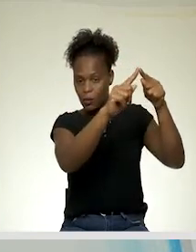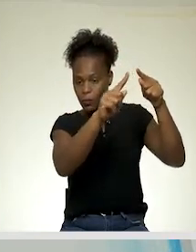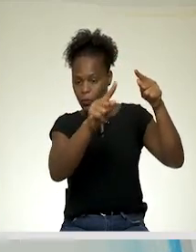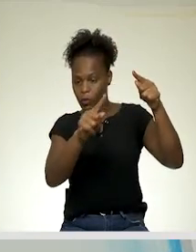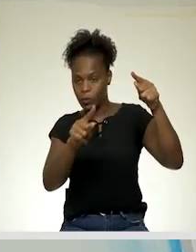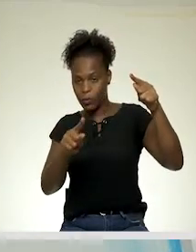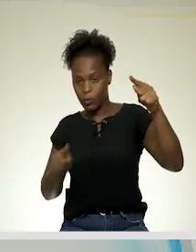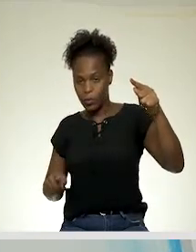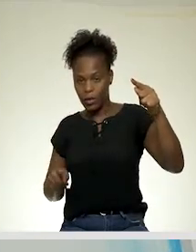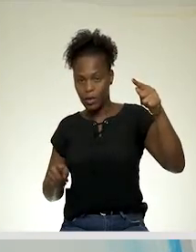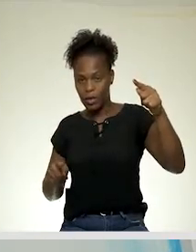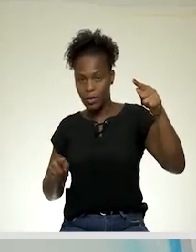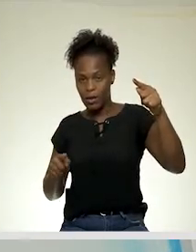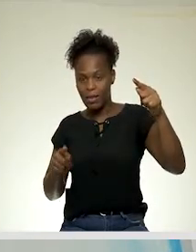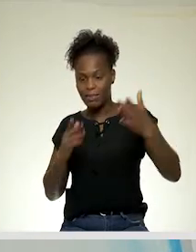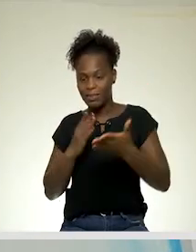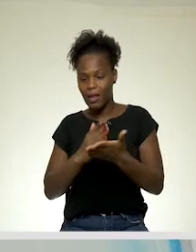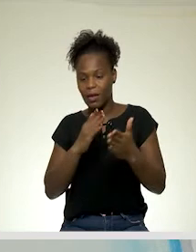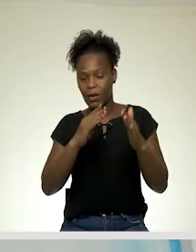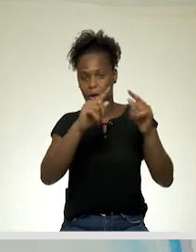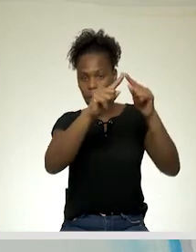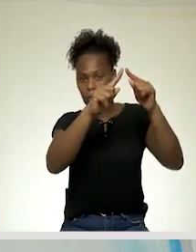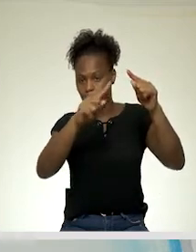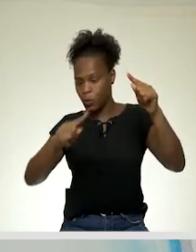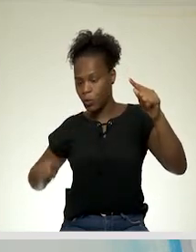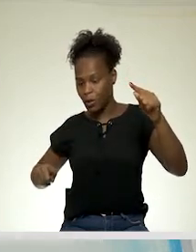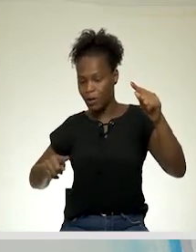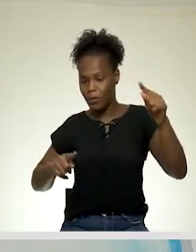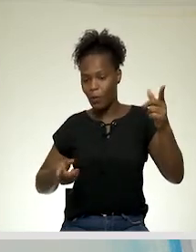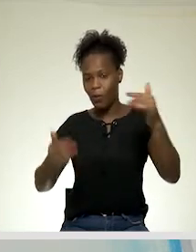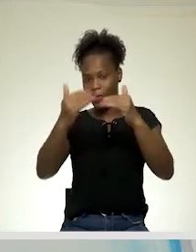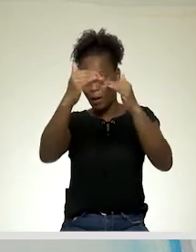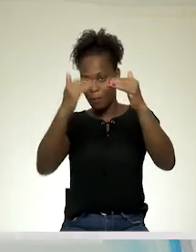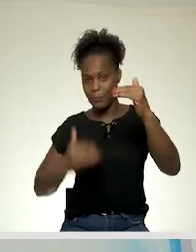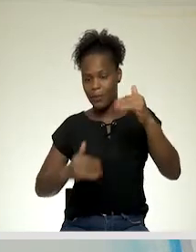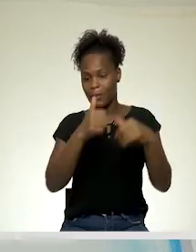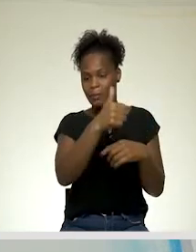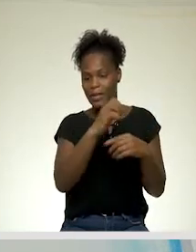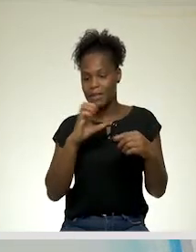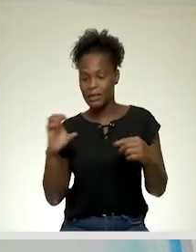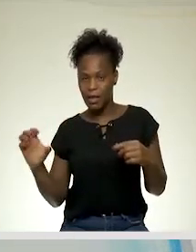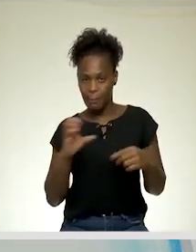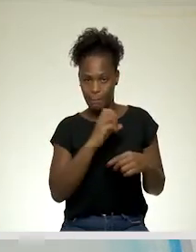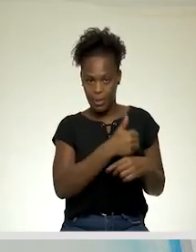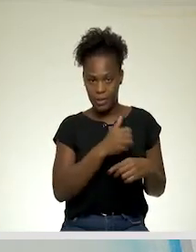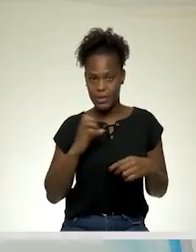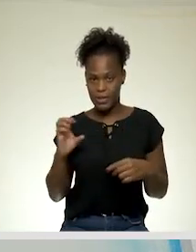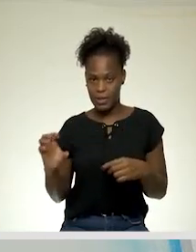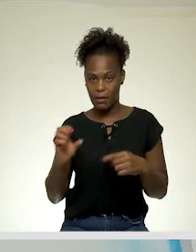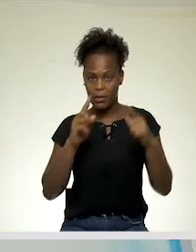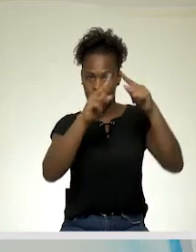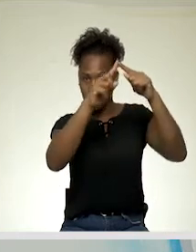vai até ao lado oposto, que é o lado BC. Mas antes vamos tirar